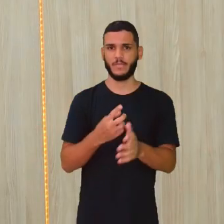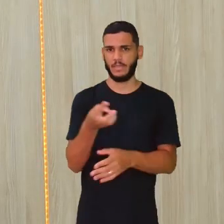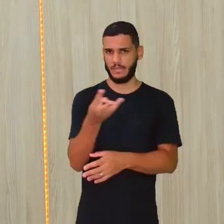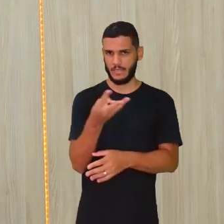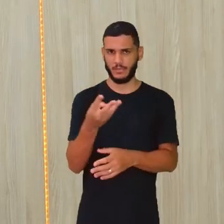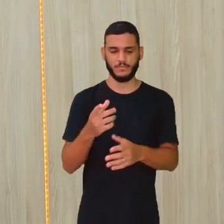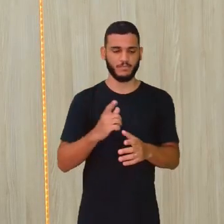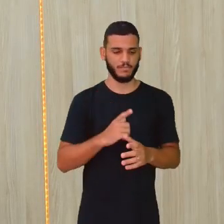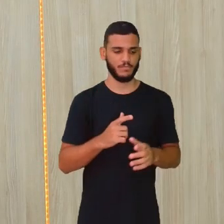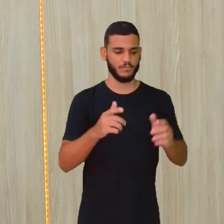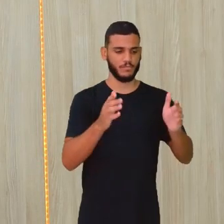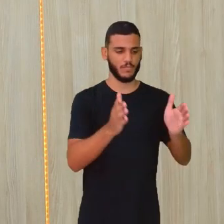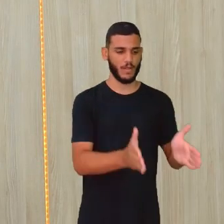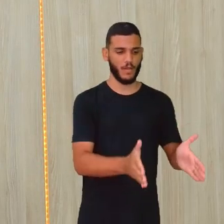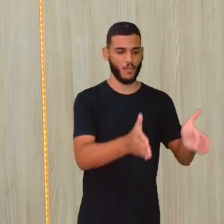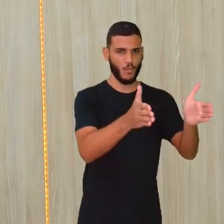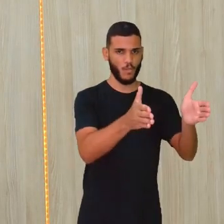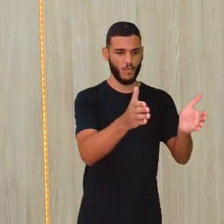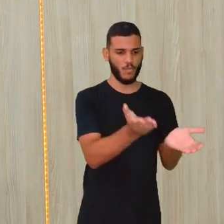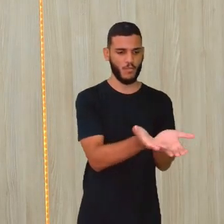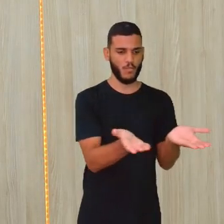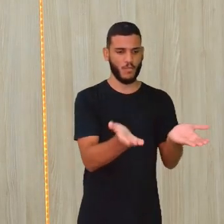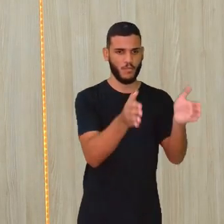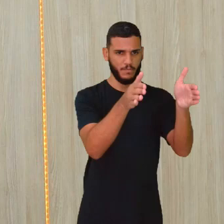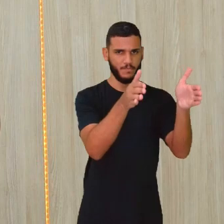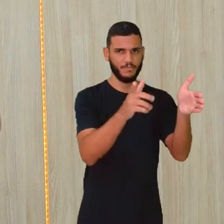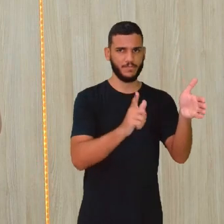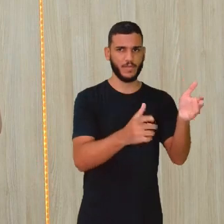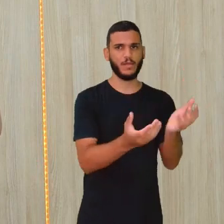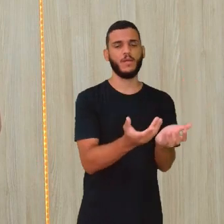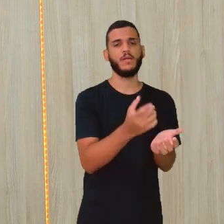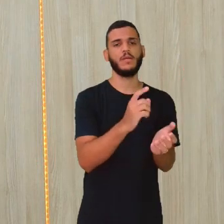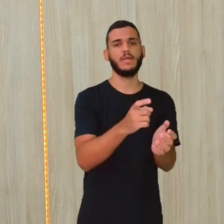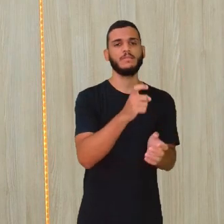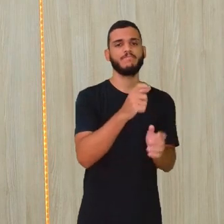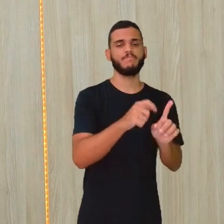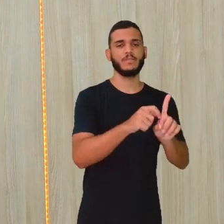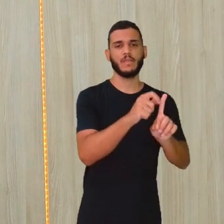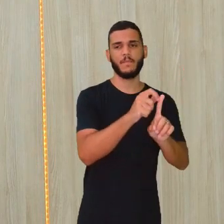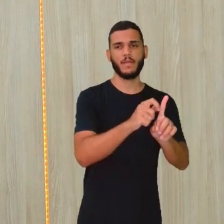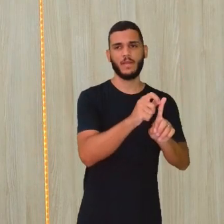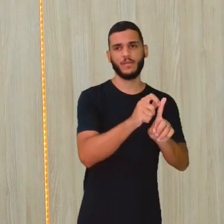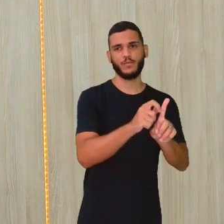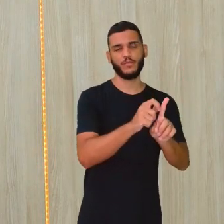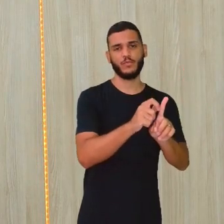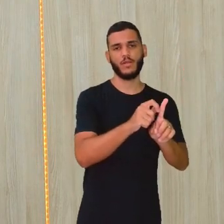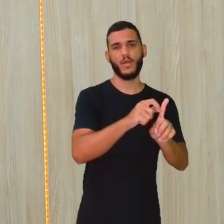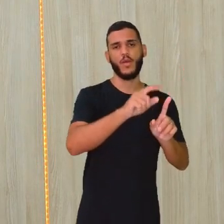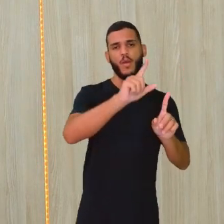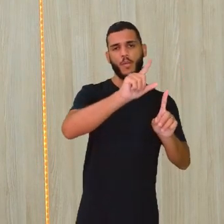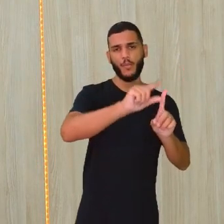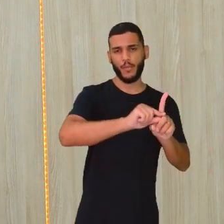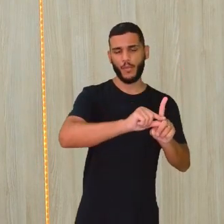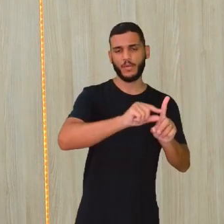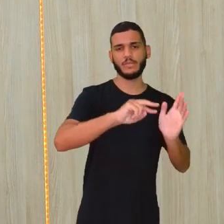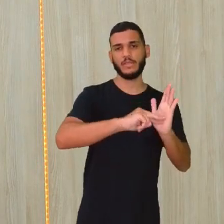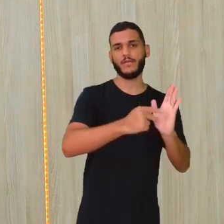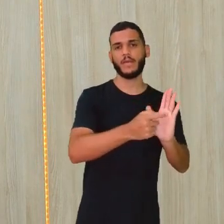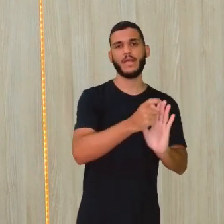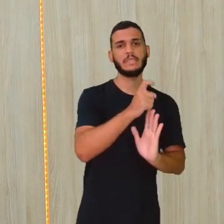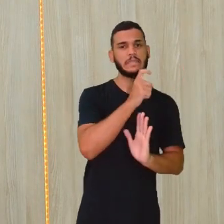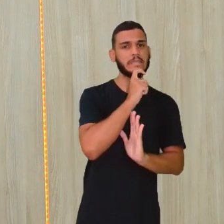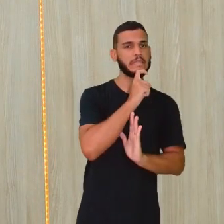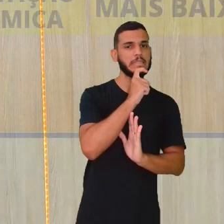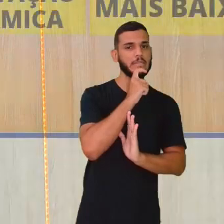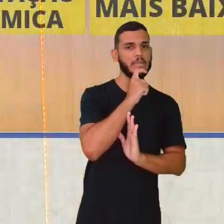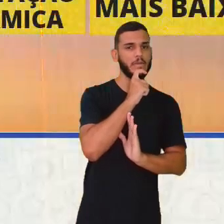bem unidas, representando aqui, olha, a temperatura baixa. E aqui o exemplo que nós temos é o gelo, a água